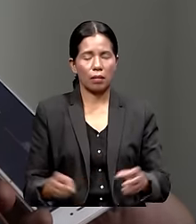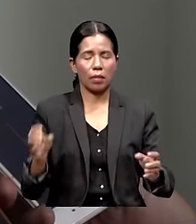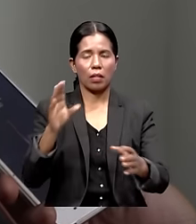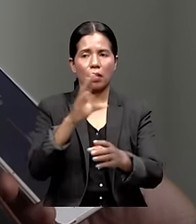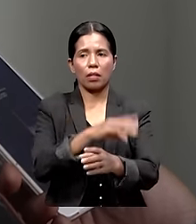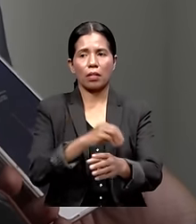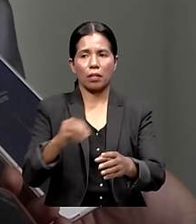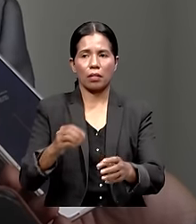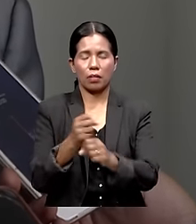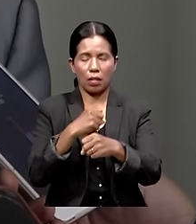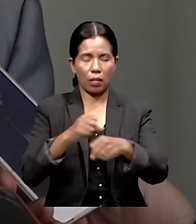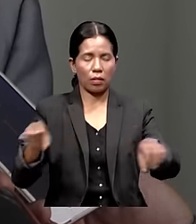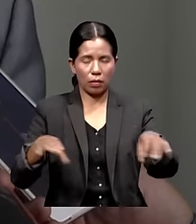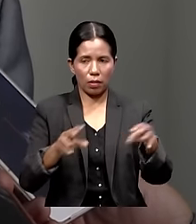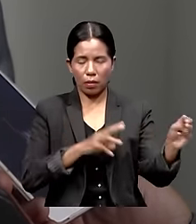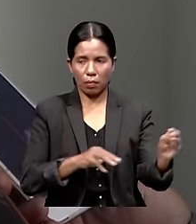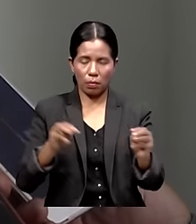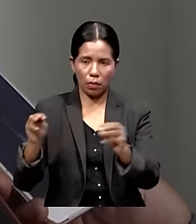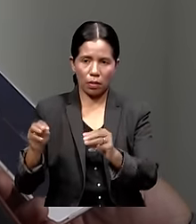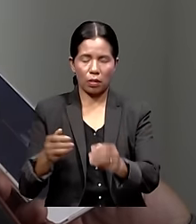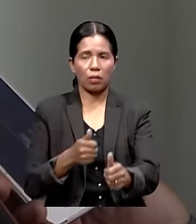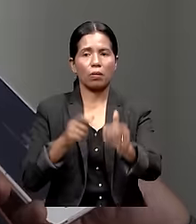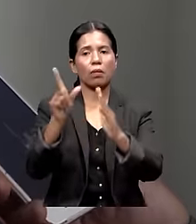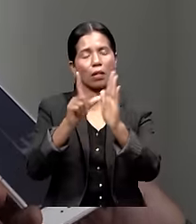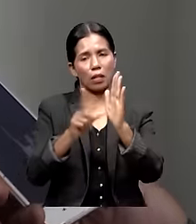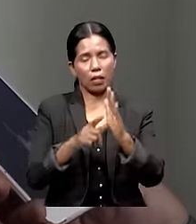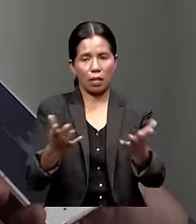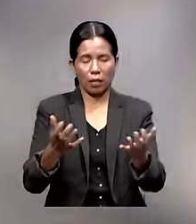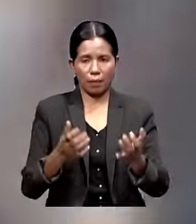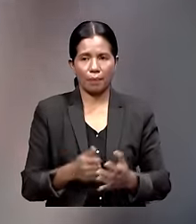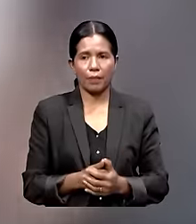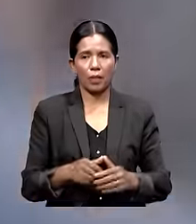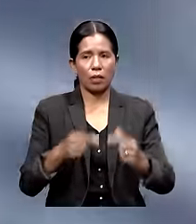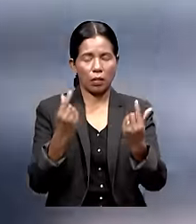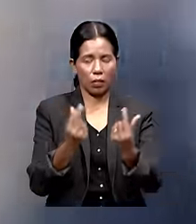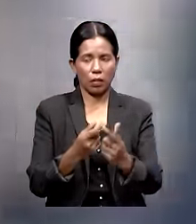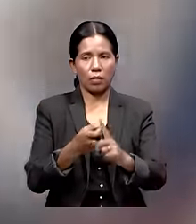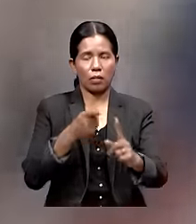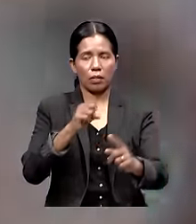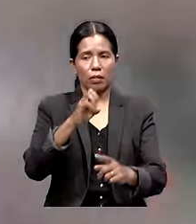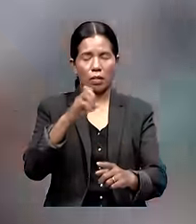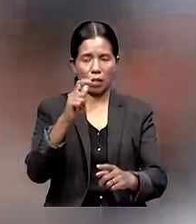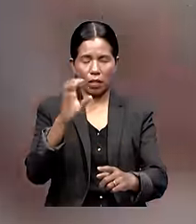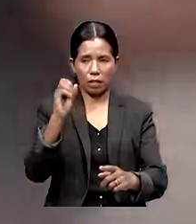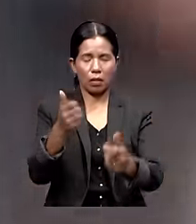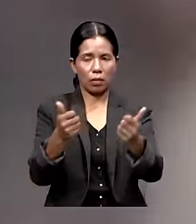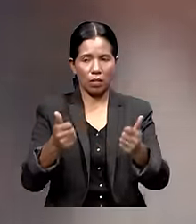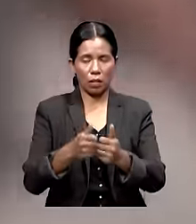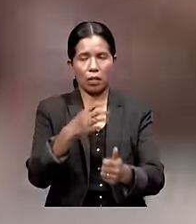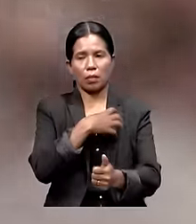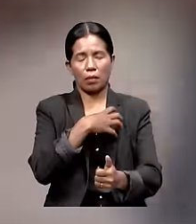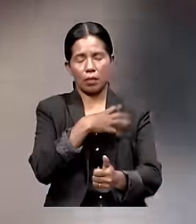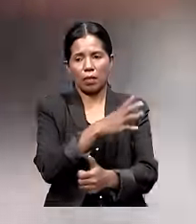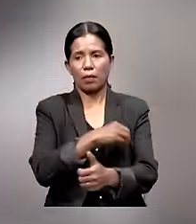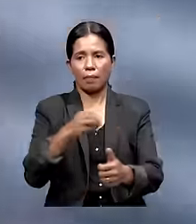equipa conjunta se hal serviço para tu muda ni tuir lei ni hakara. Intervenção equipa conjunta husi se ato no autoridade polícia e a